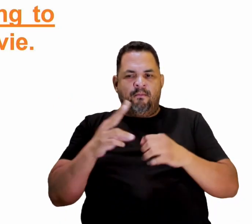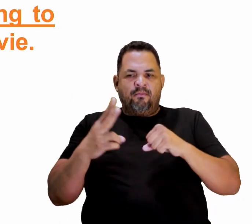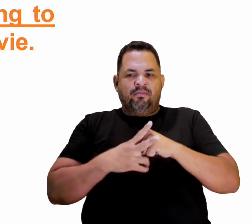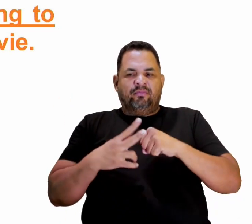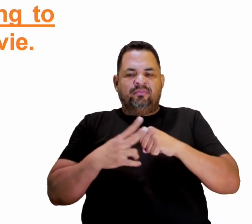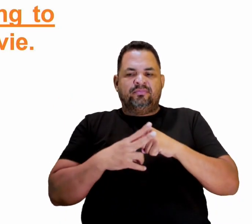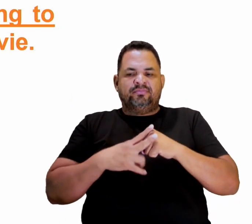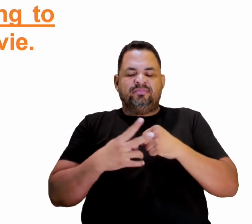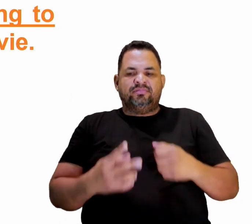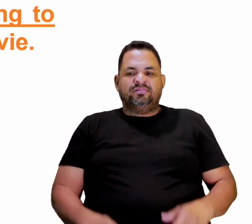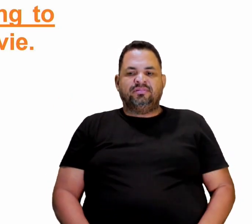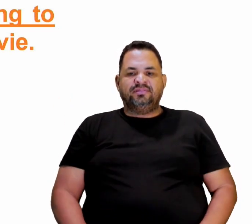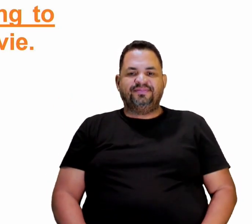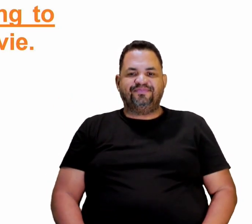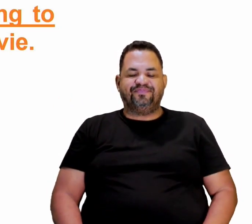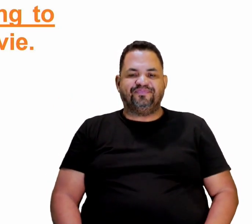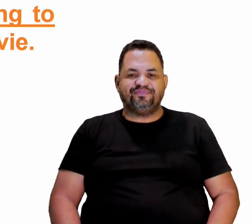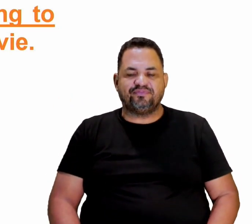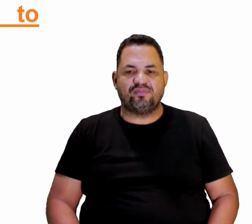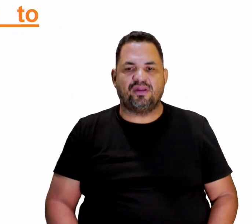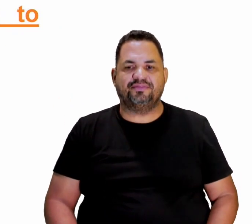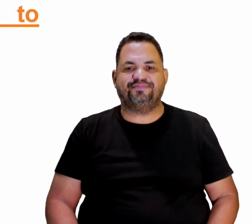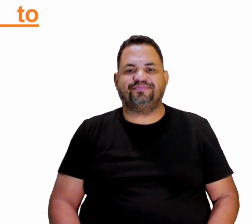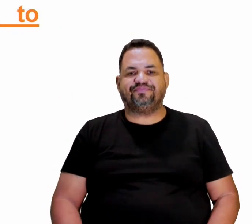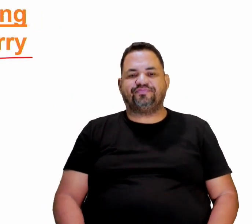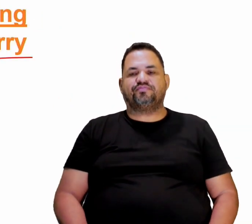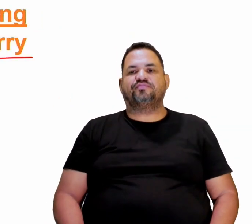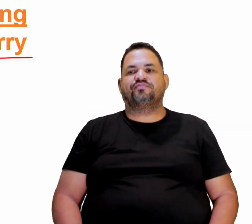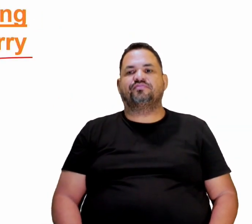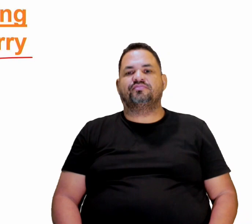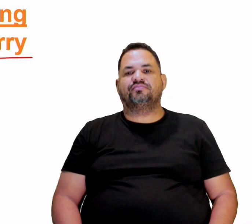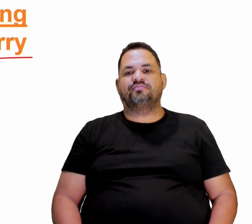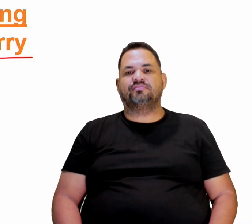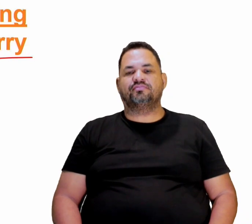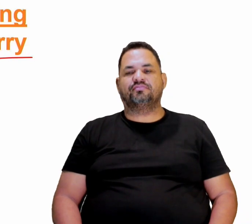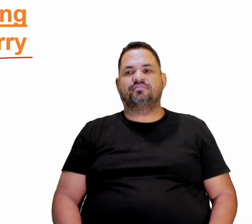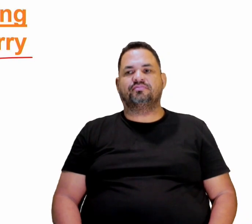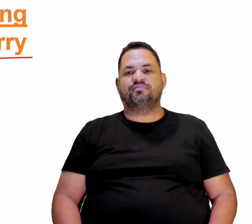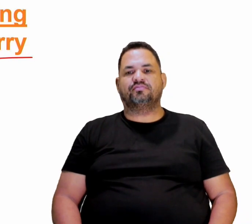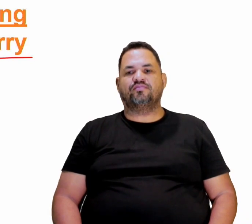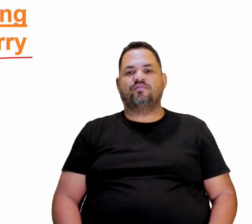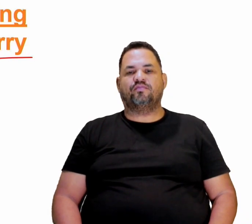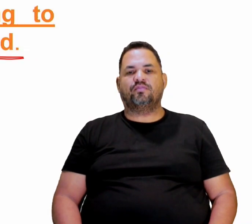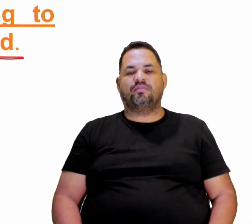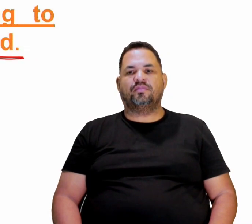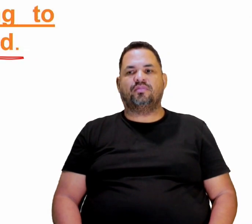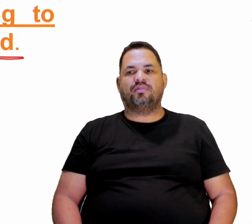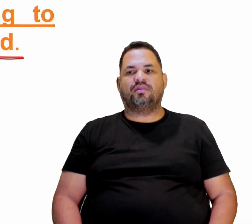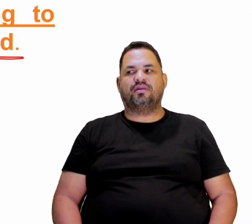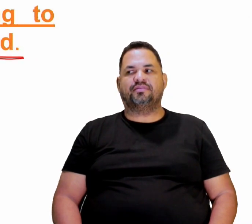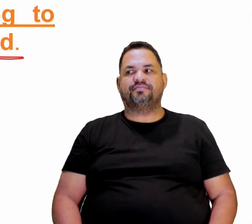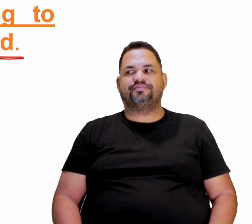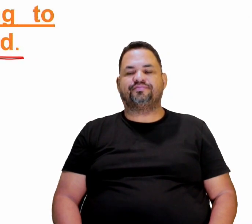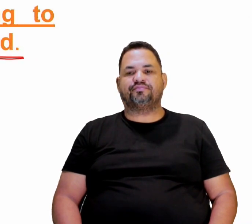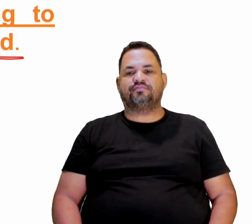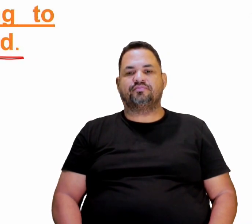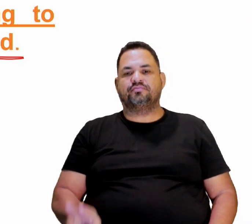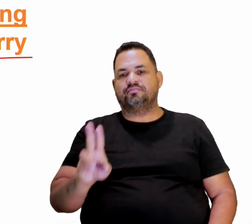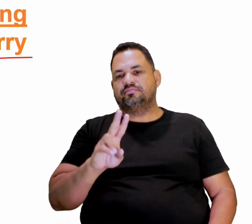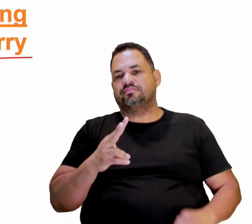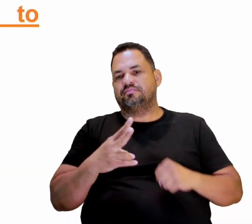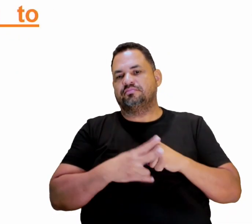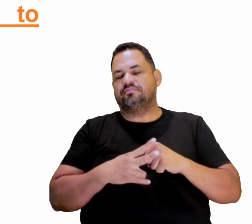aqui eu usei o verbo watch a que eu usei o verbo Nei que eu usei Ao Verbo reach a que eu usei o